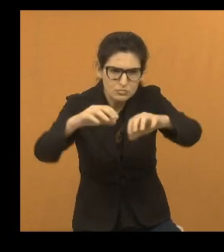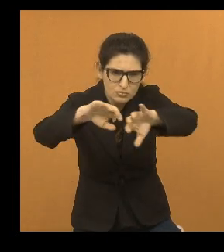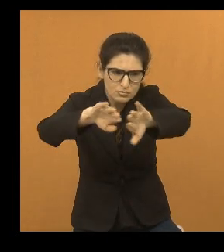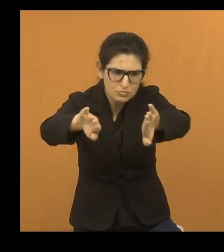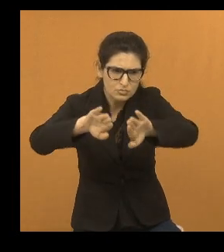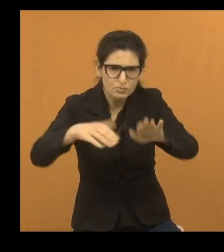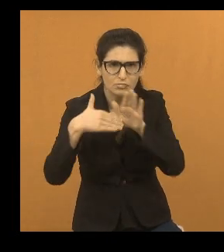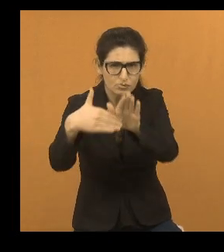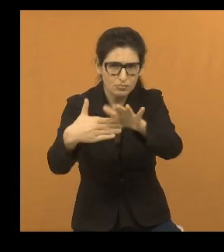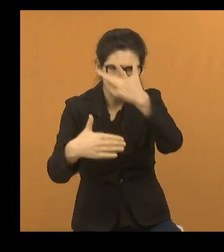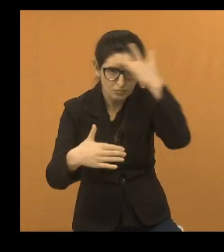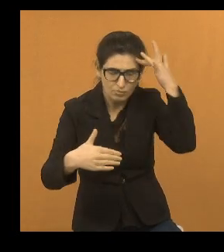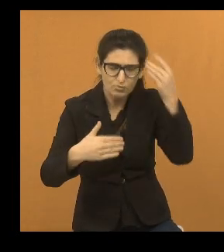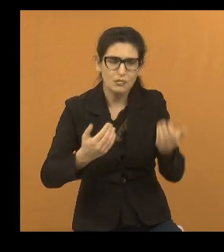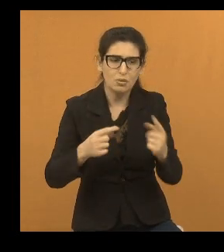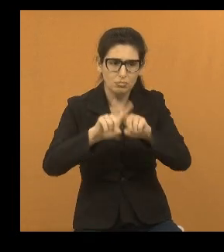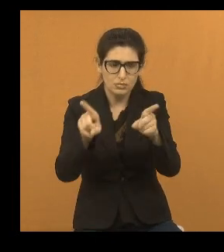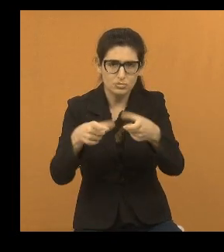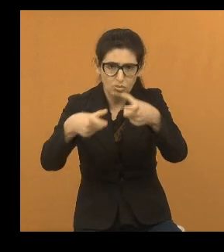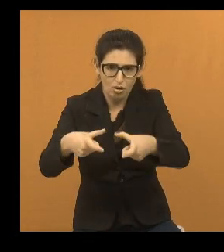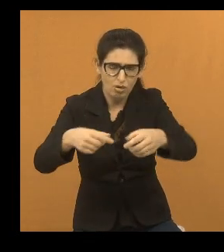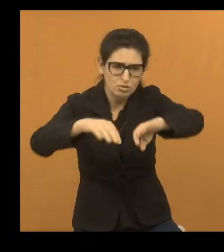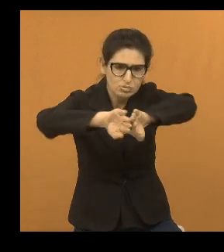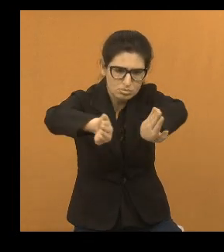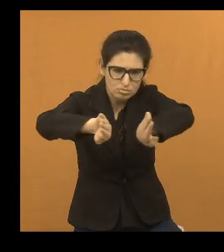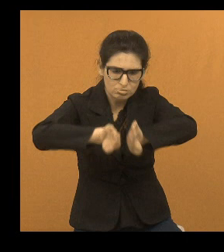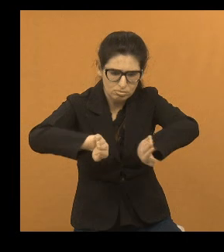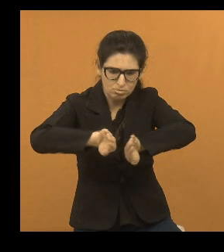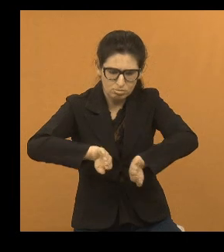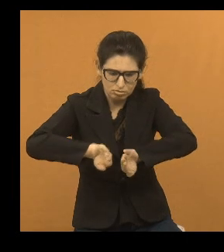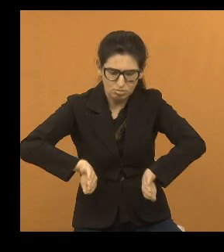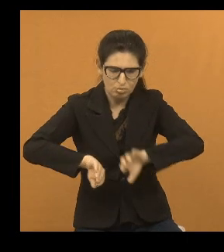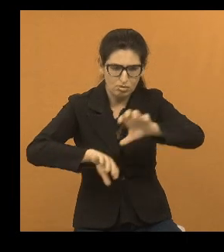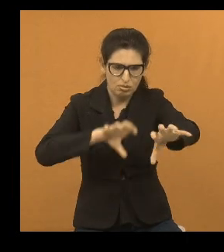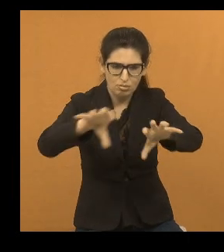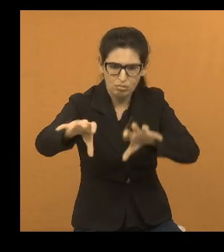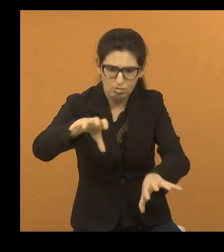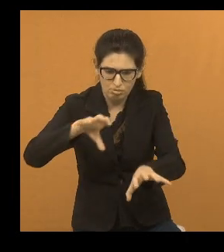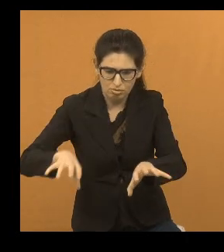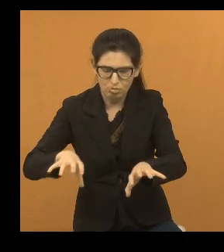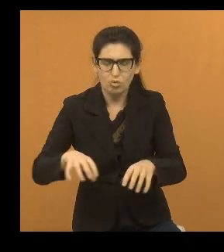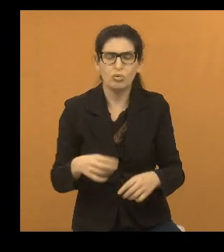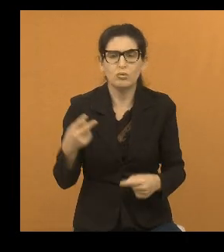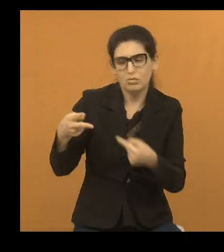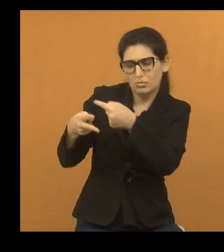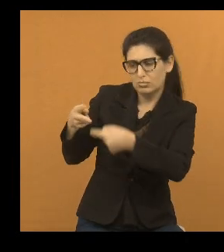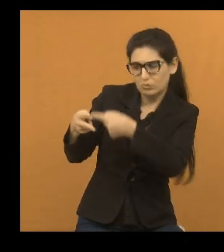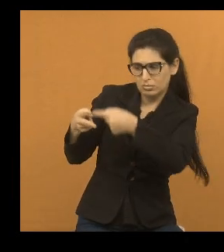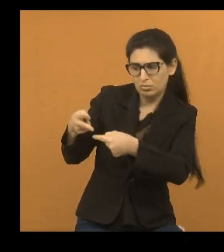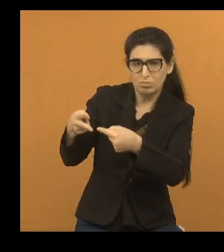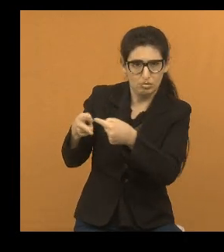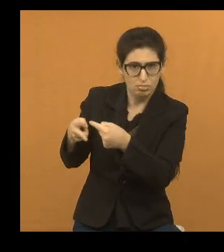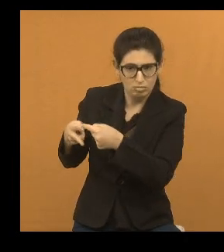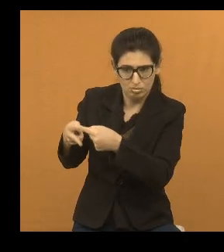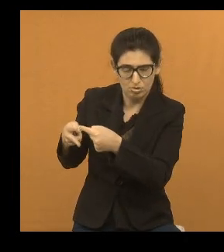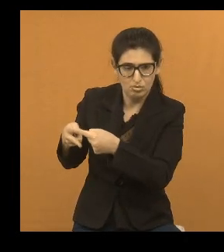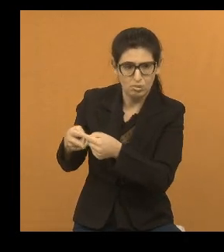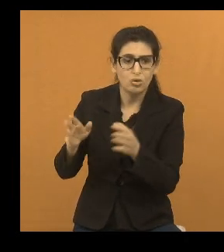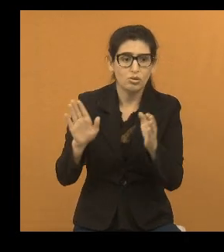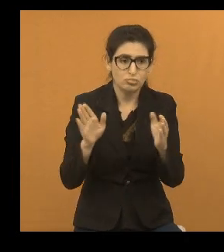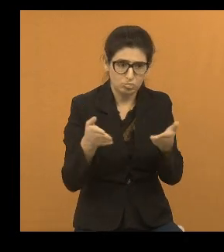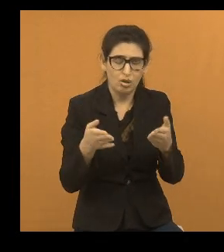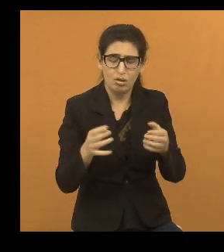espacialmente no mapa em dois aspectos. Um deles em ocupações já de